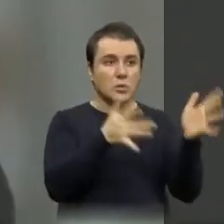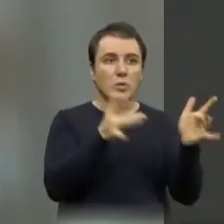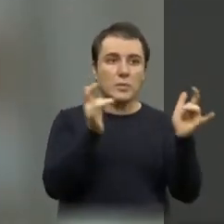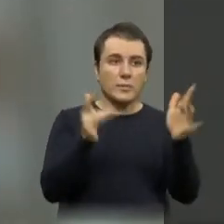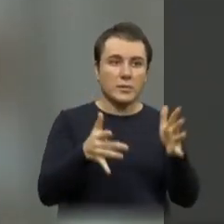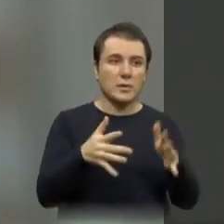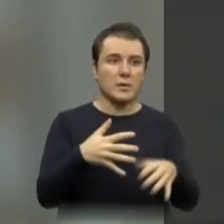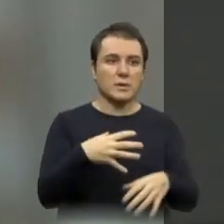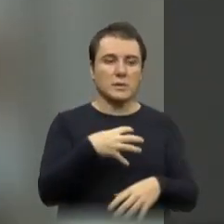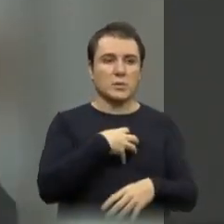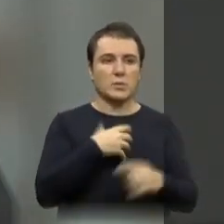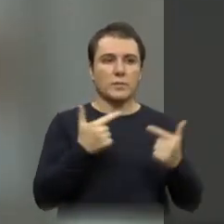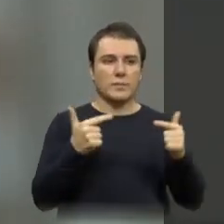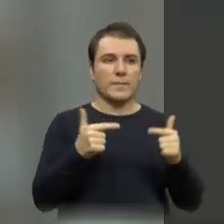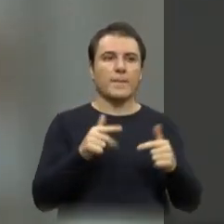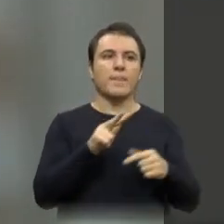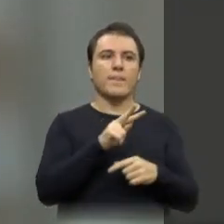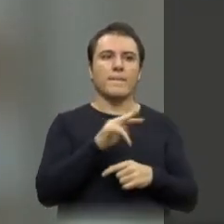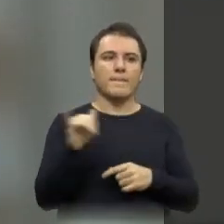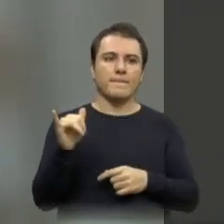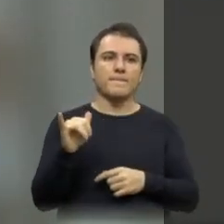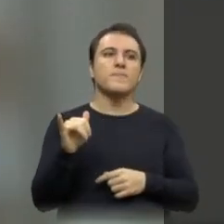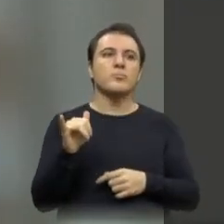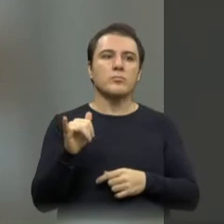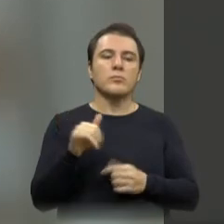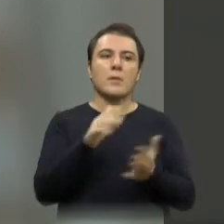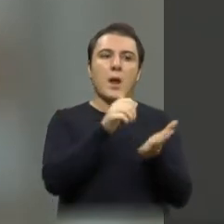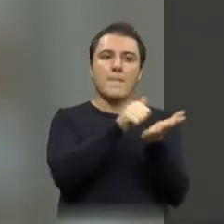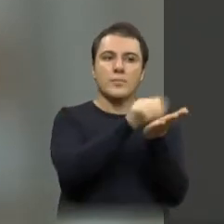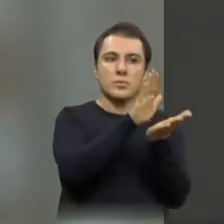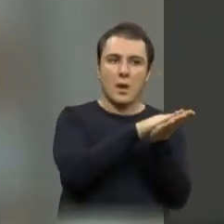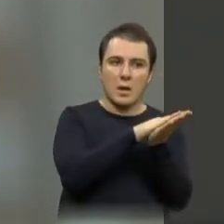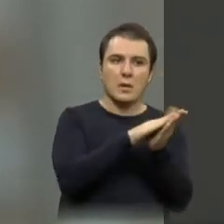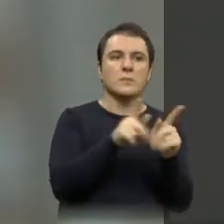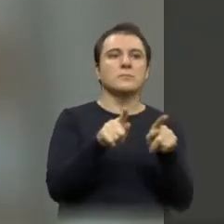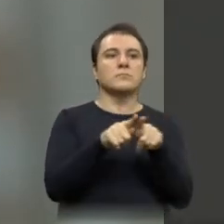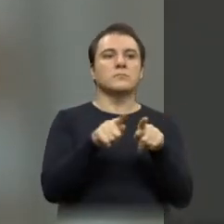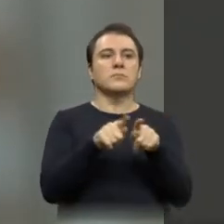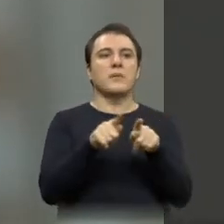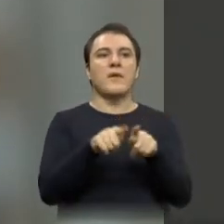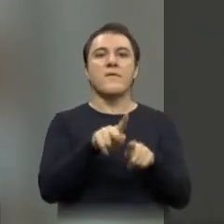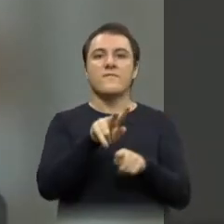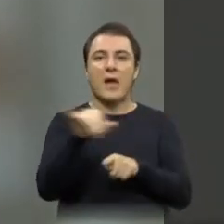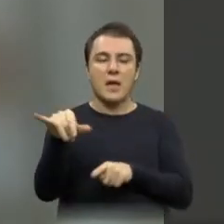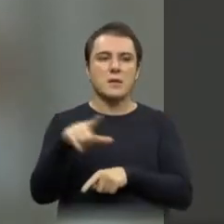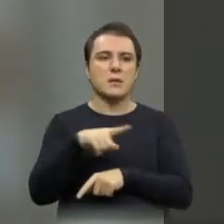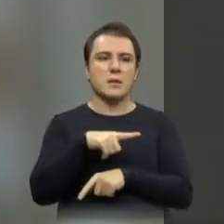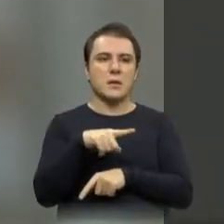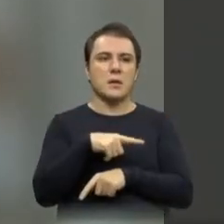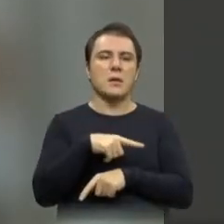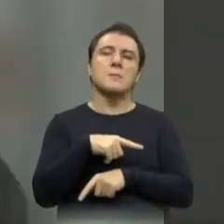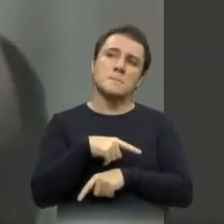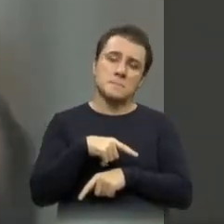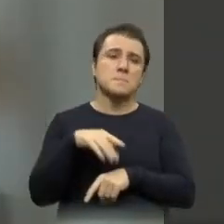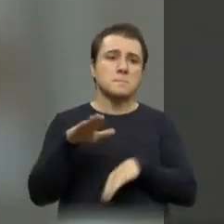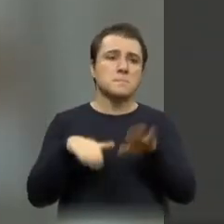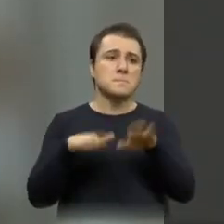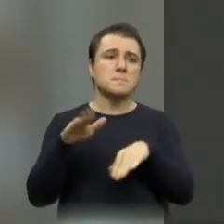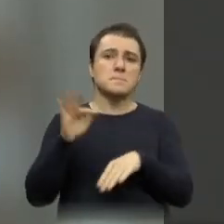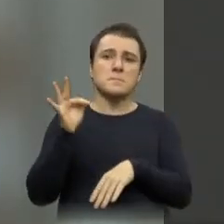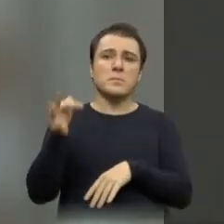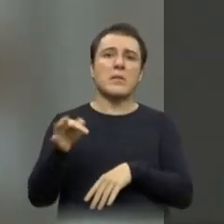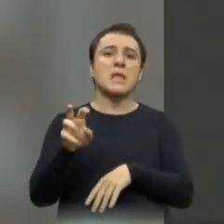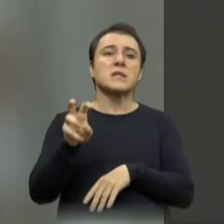forma insensível vão ser multadas e vão ser também, correm o risco de pegar aí